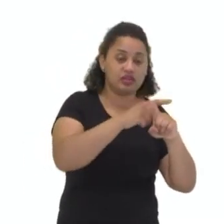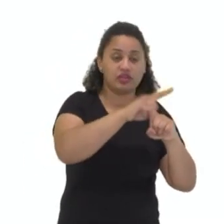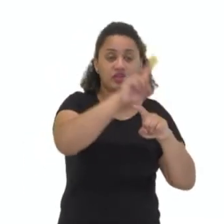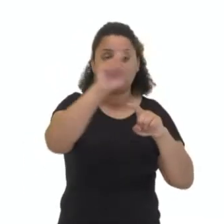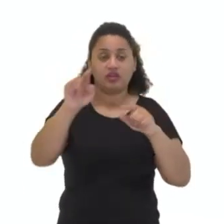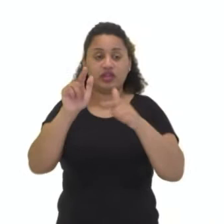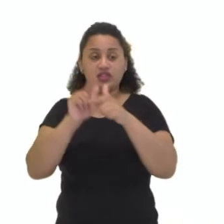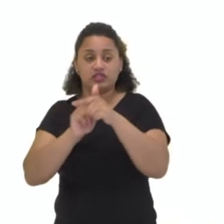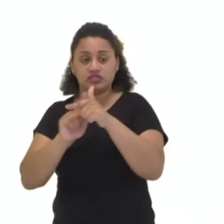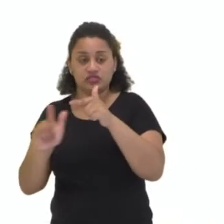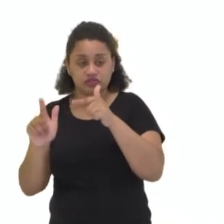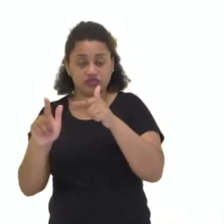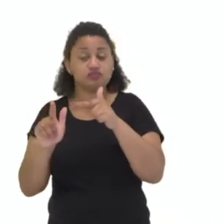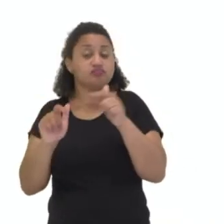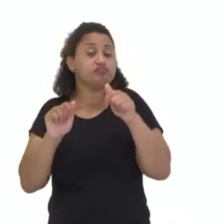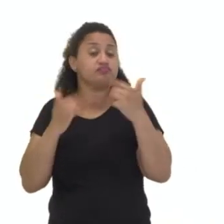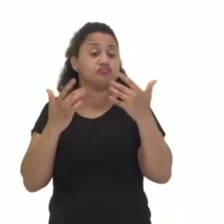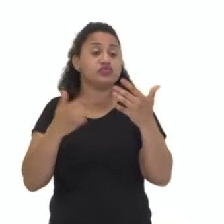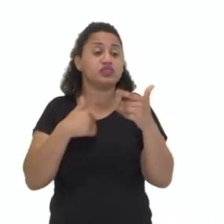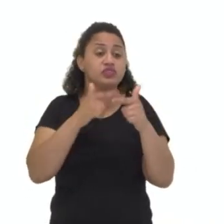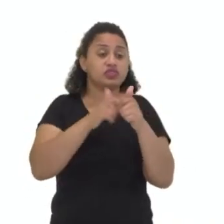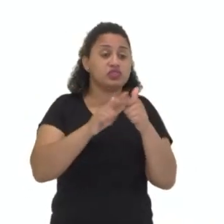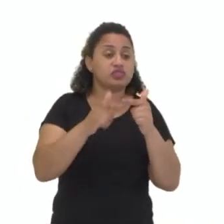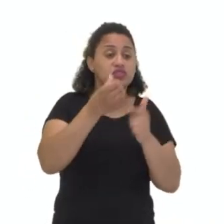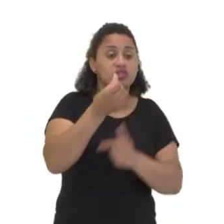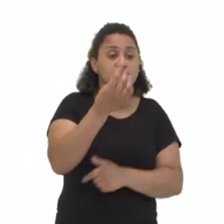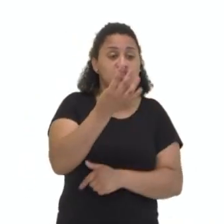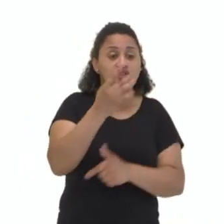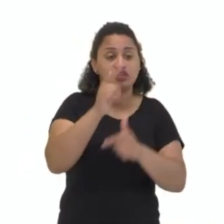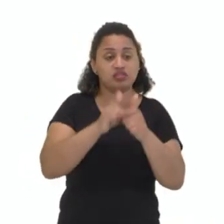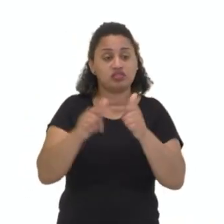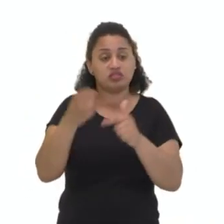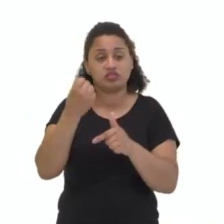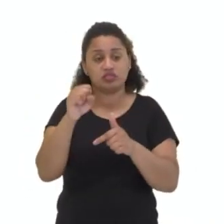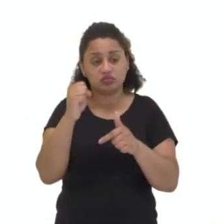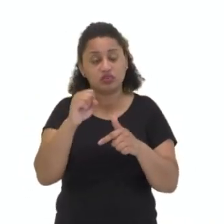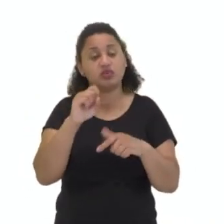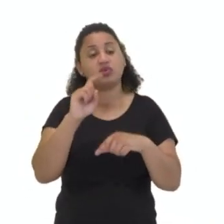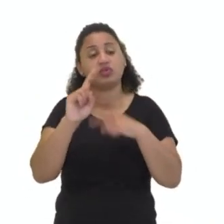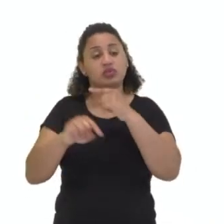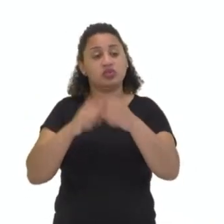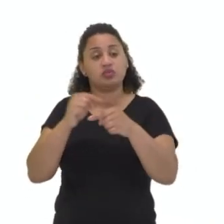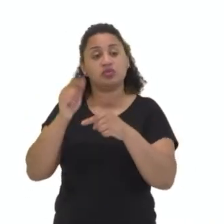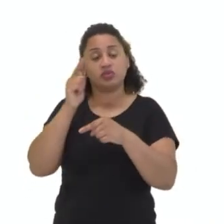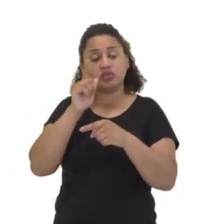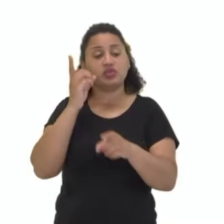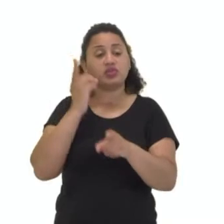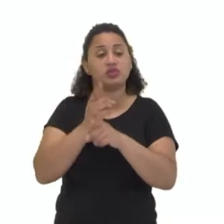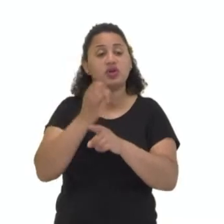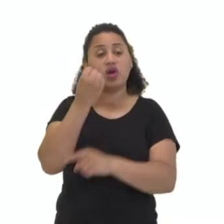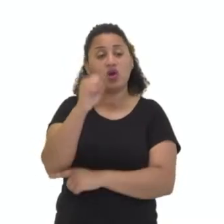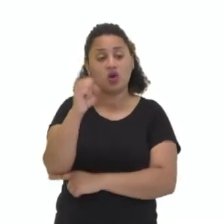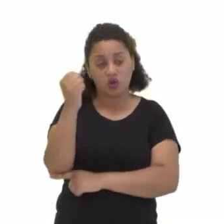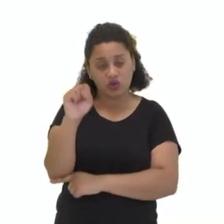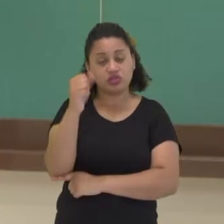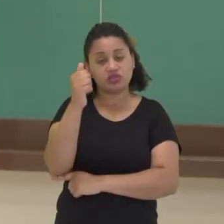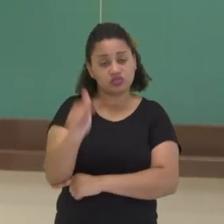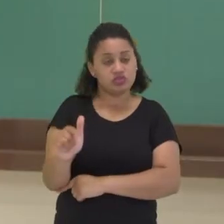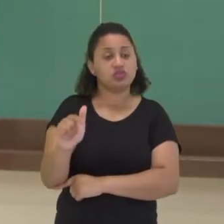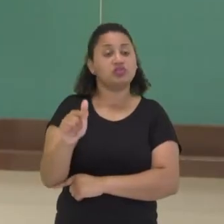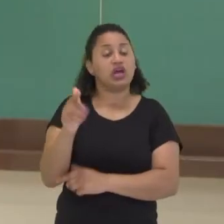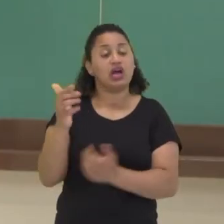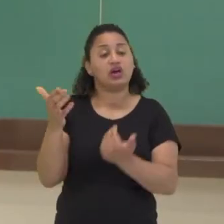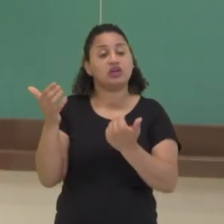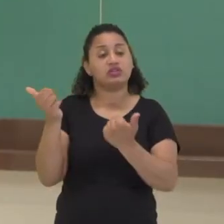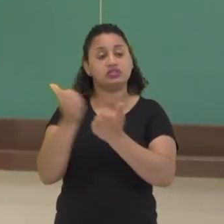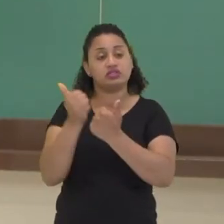lado dividindo. Então, eu divido 64 por 8, chego novamente em 8. Aí, eu vou substituir